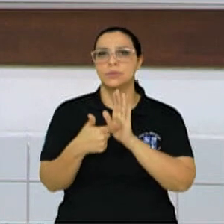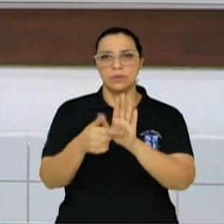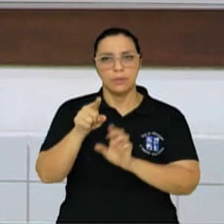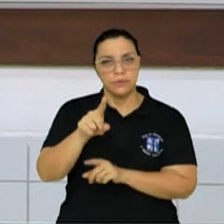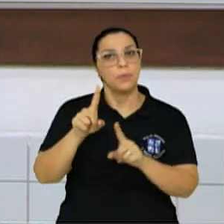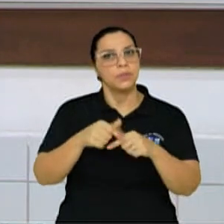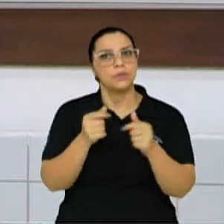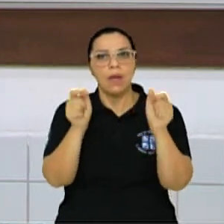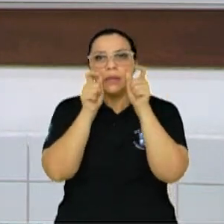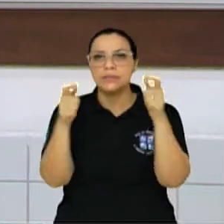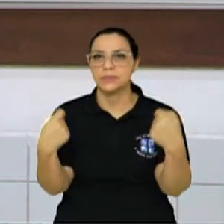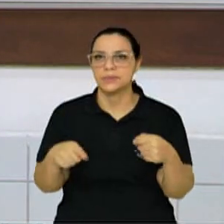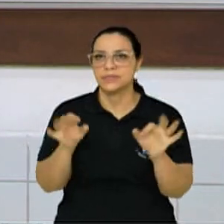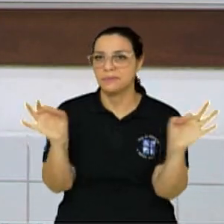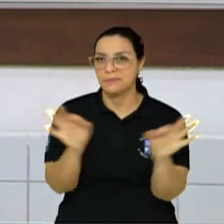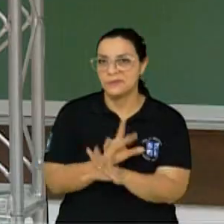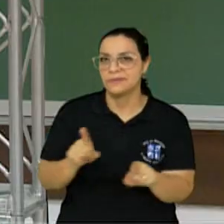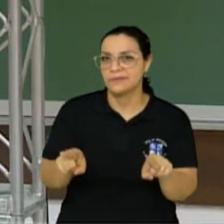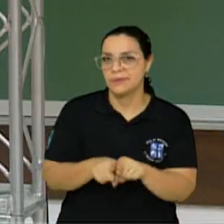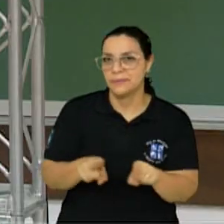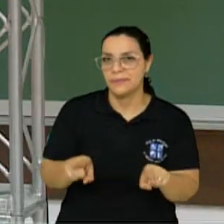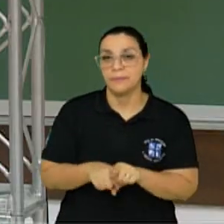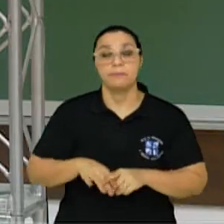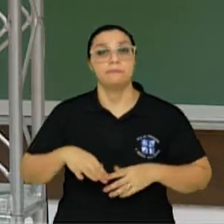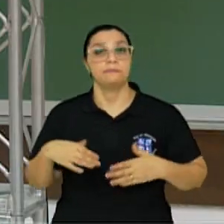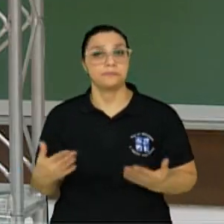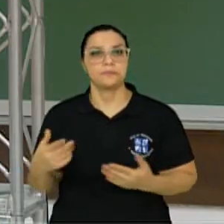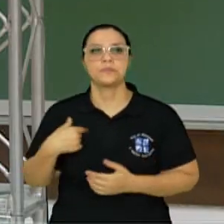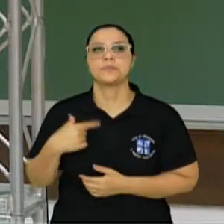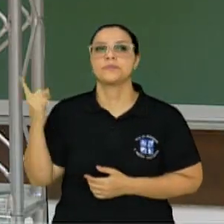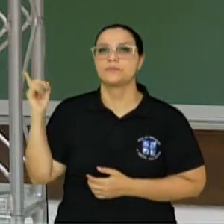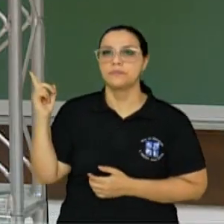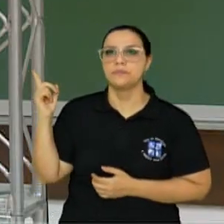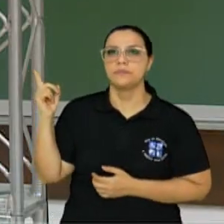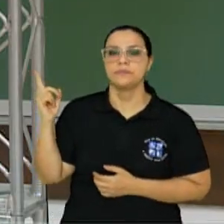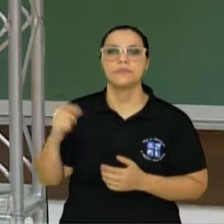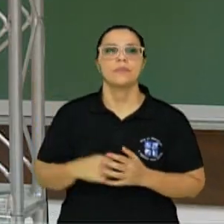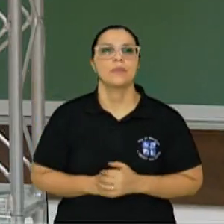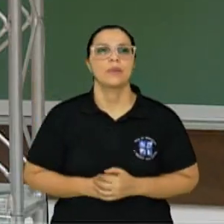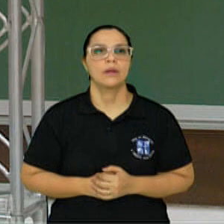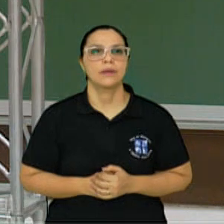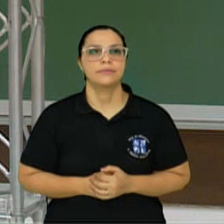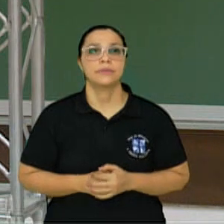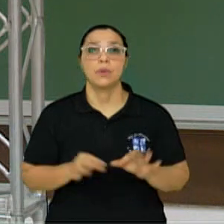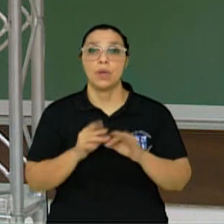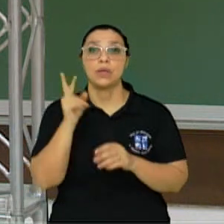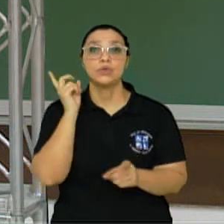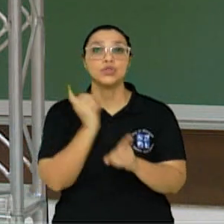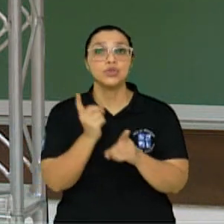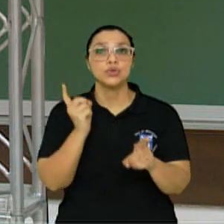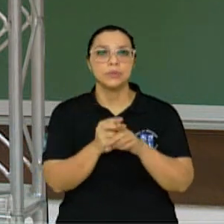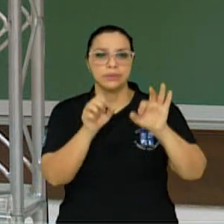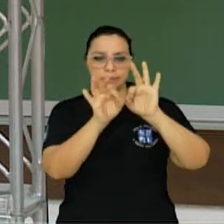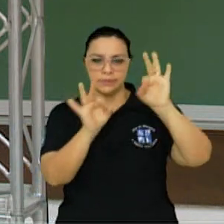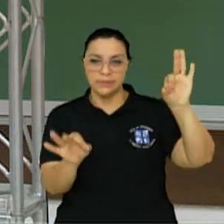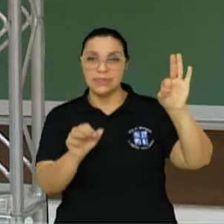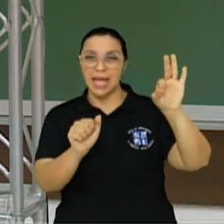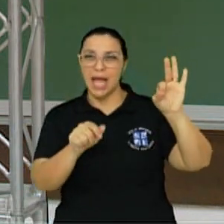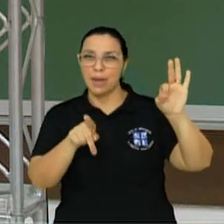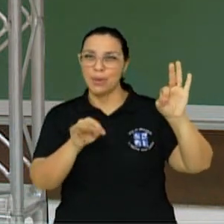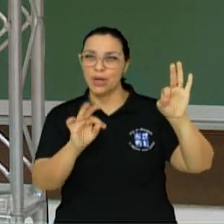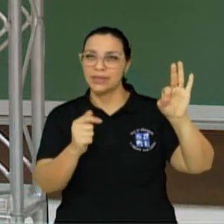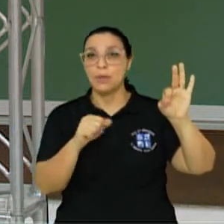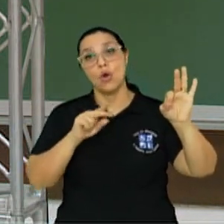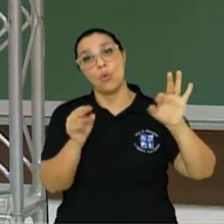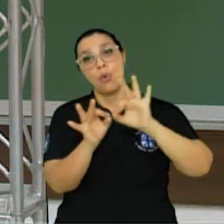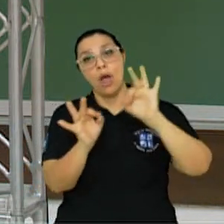você. Então, tem que estar preparado, tá? Então, teorema de Pitágoras, o que eu quero descobrir que a apótema da pirâmide é